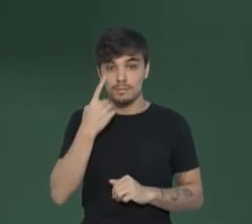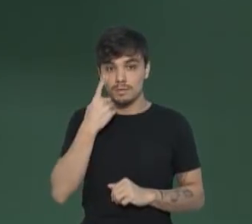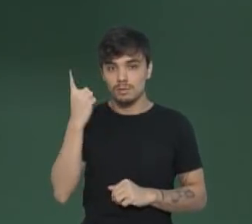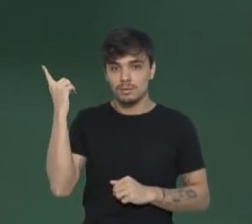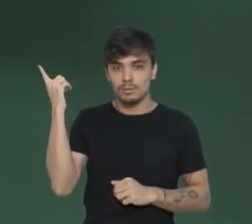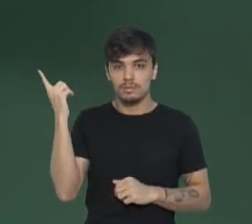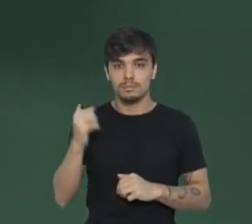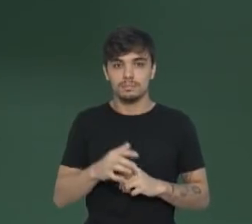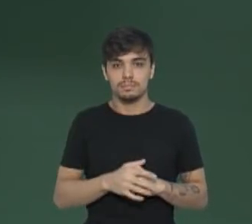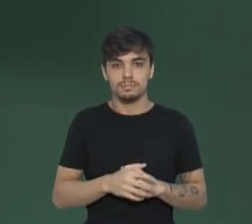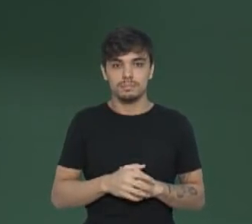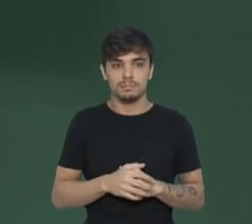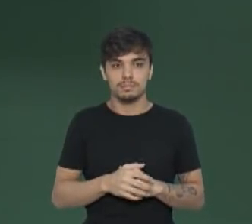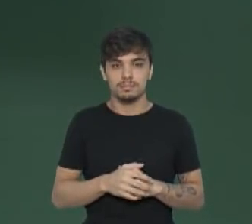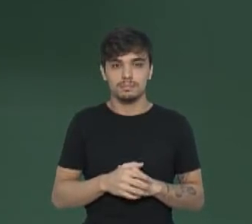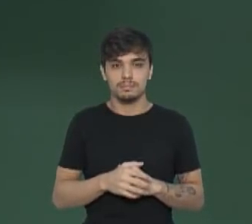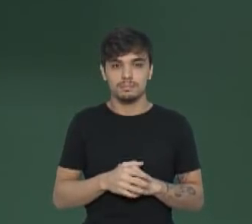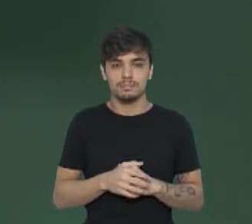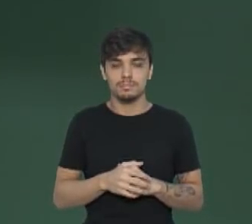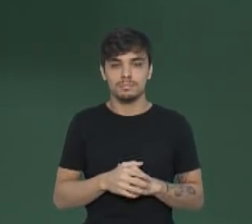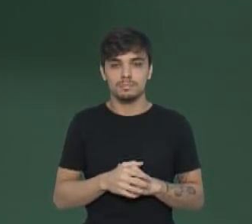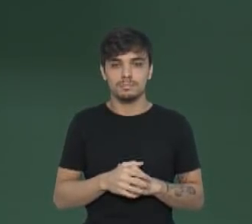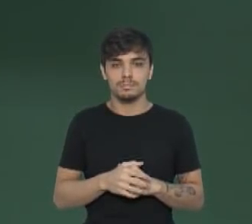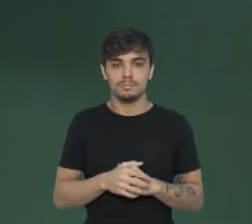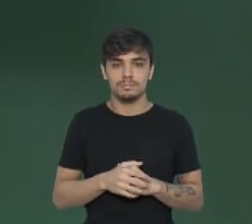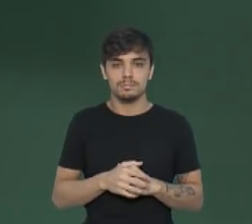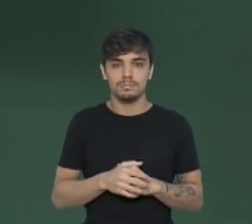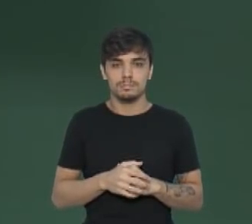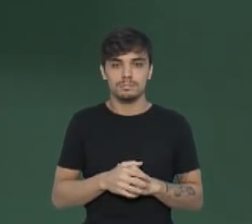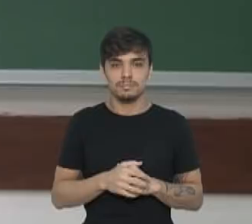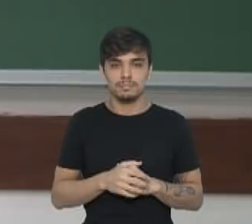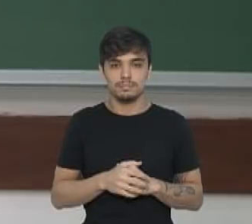2, 3 e...